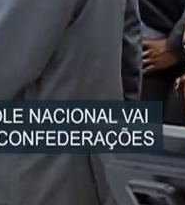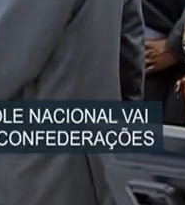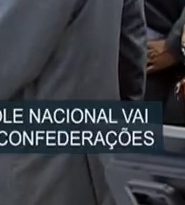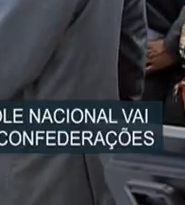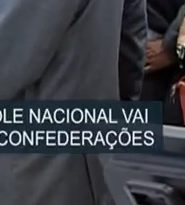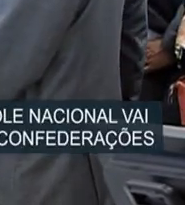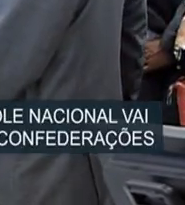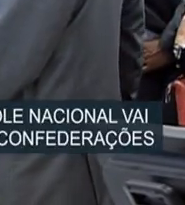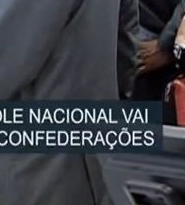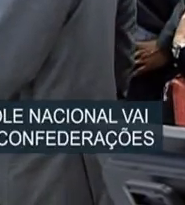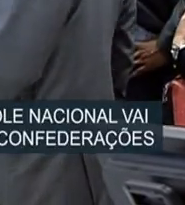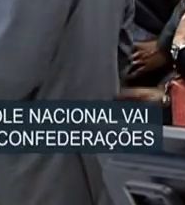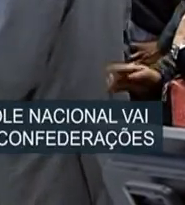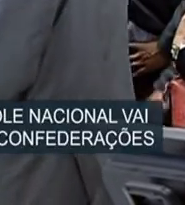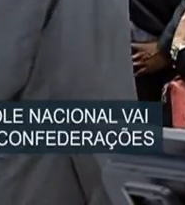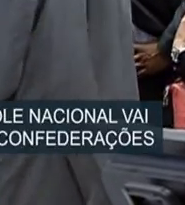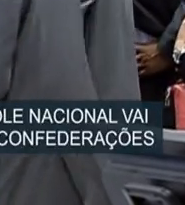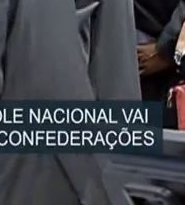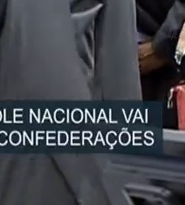E agora?